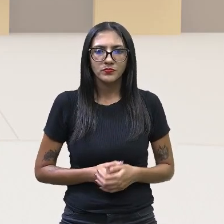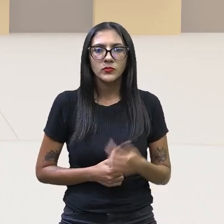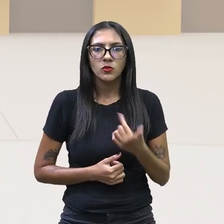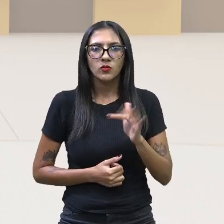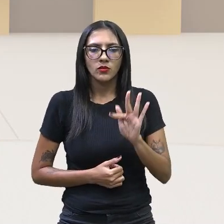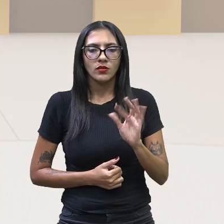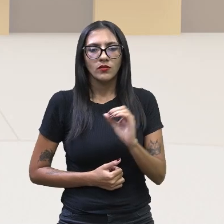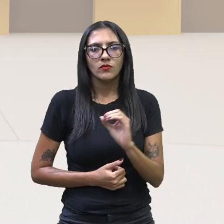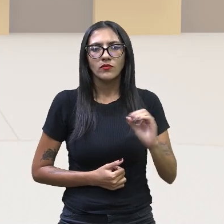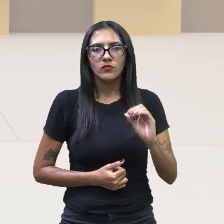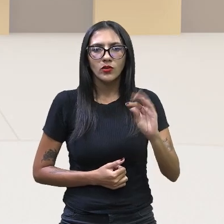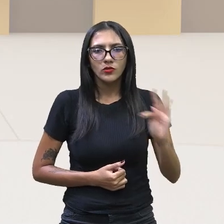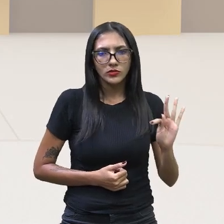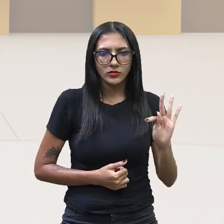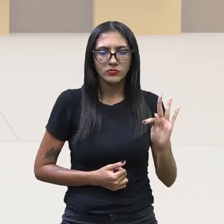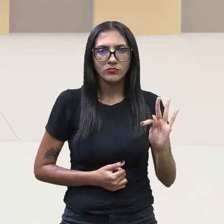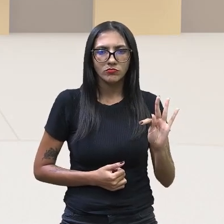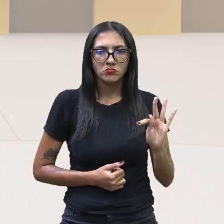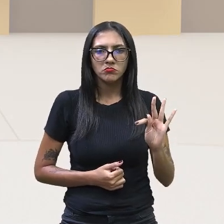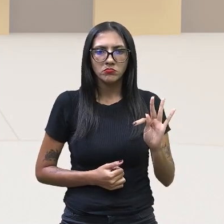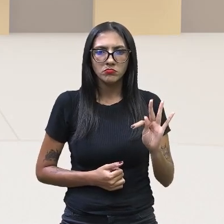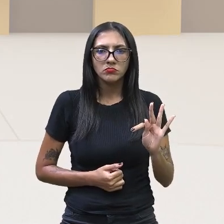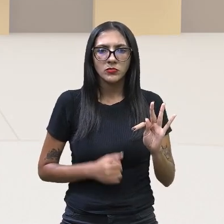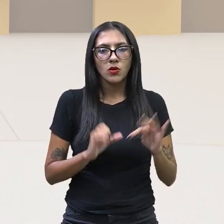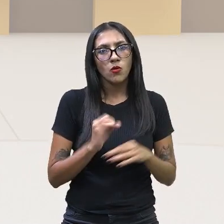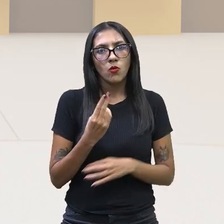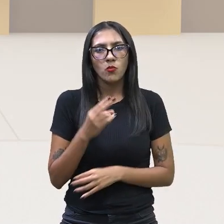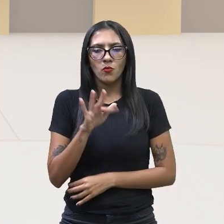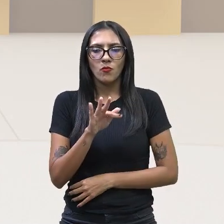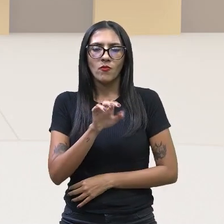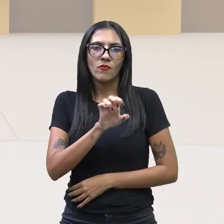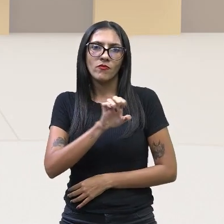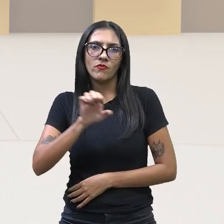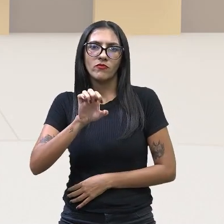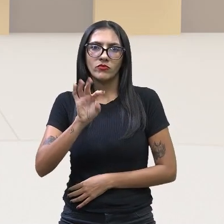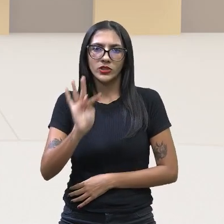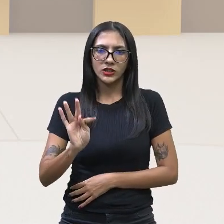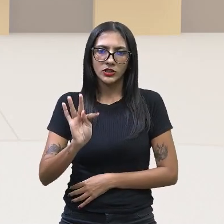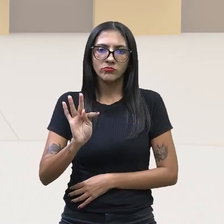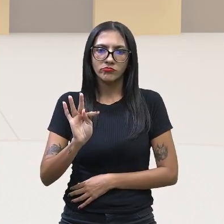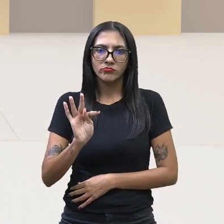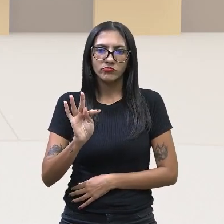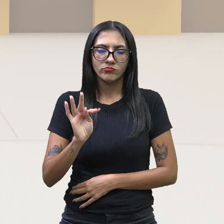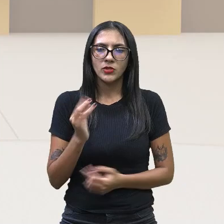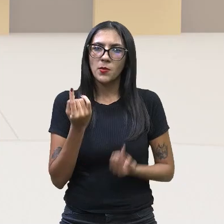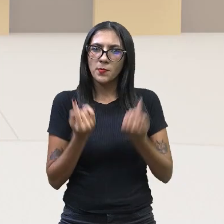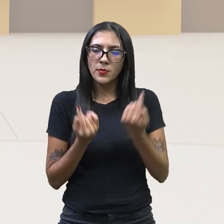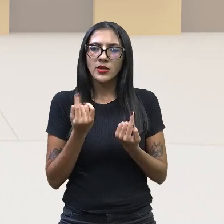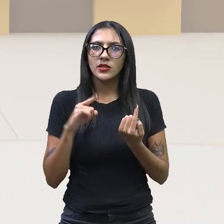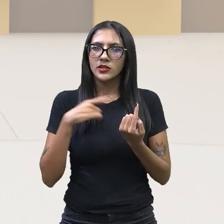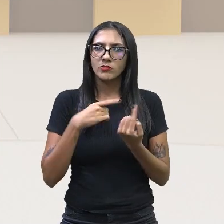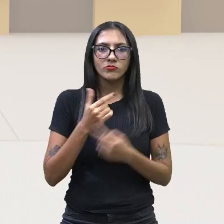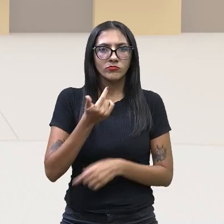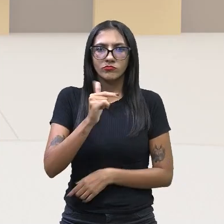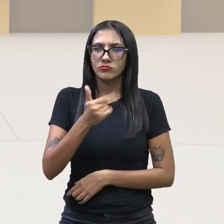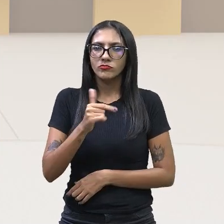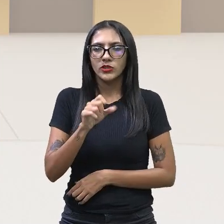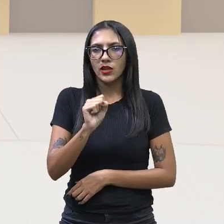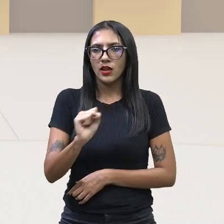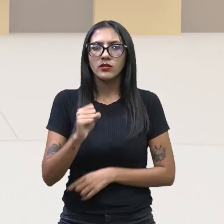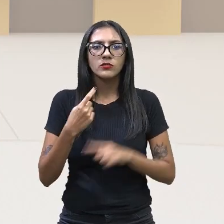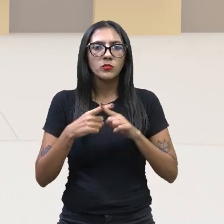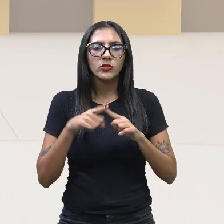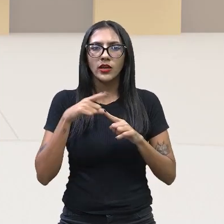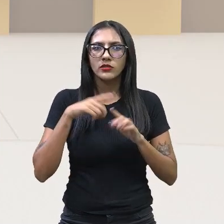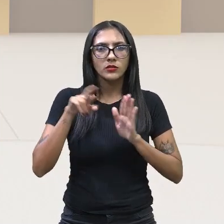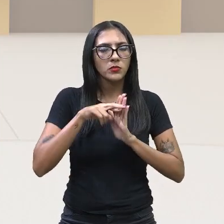foot, pé. Eu vou ter, então, o plural, feet, pés. Então, repare que ele é irregular, não tem S. Por que não tem S? Porque ele é